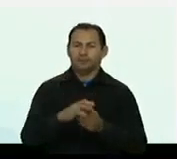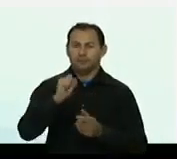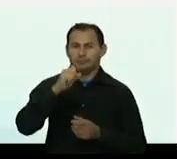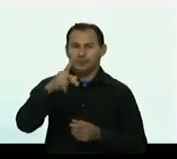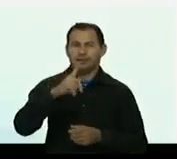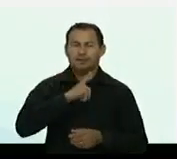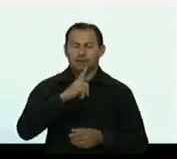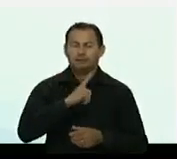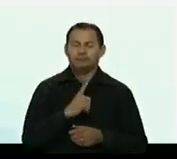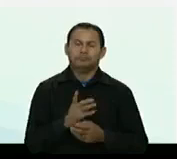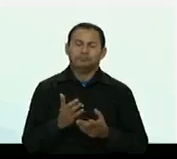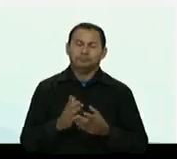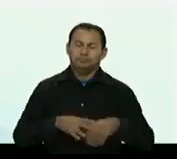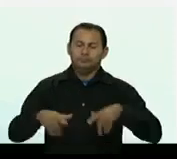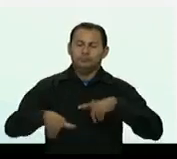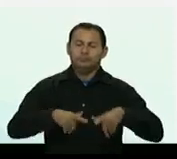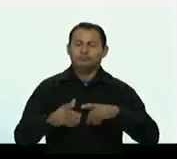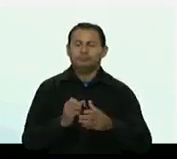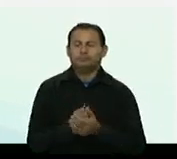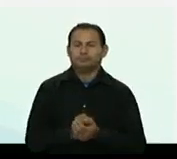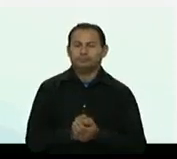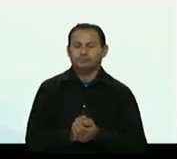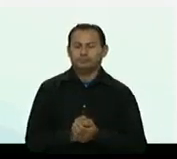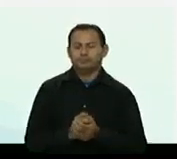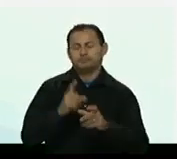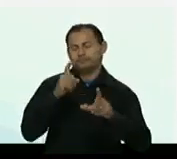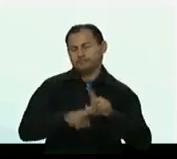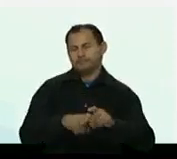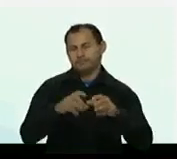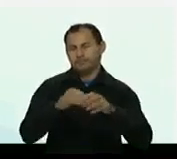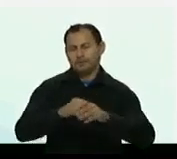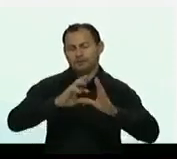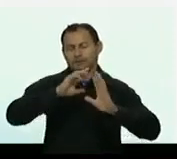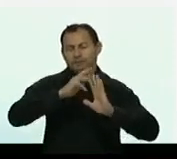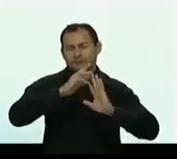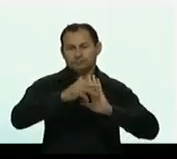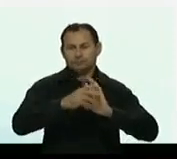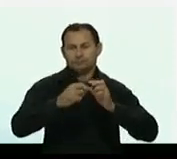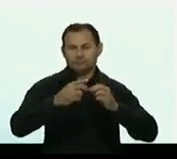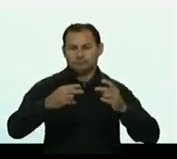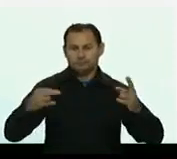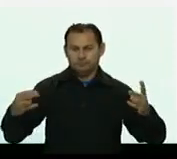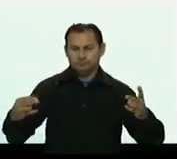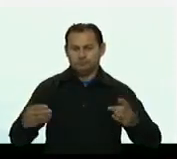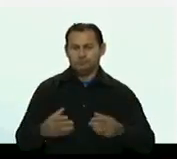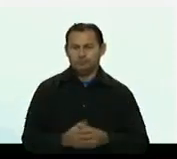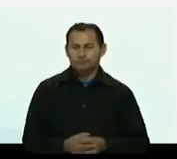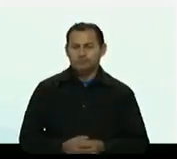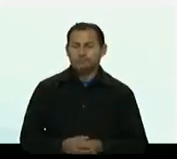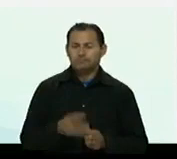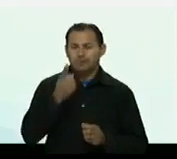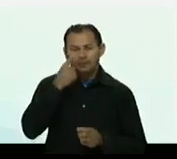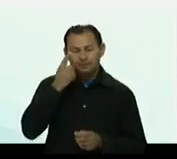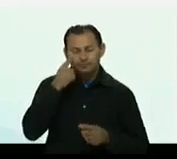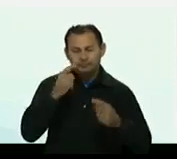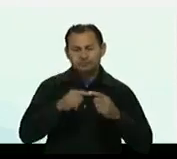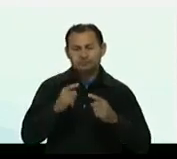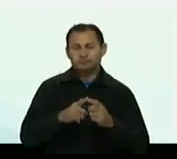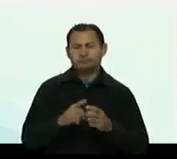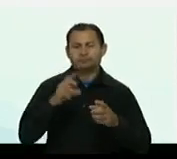vai ter que trabalhar com a interdependência de várias coisas. Veja com relação a